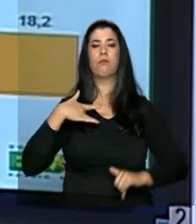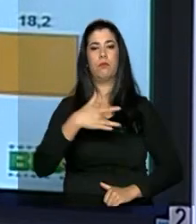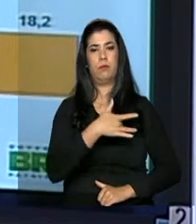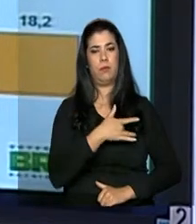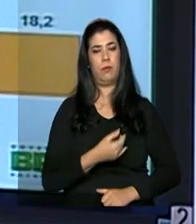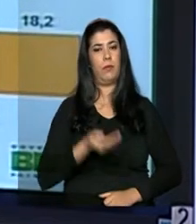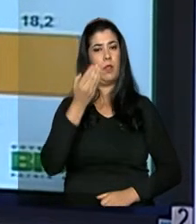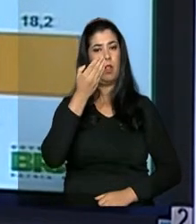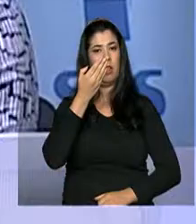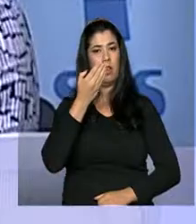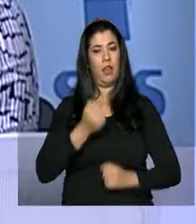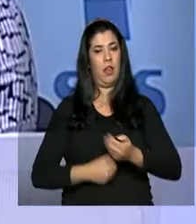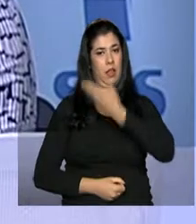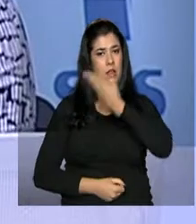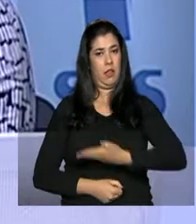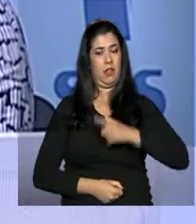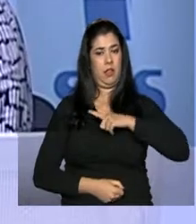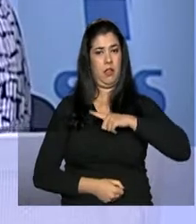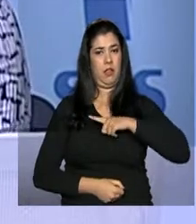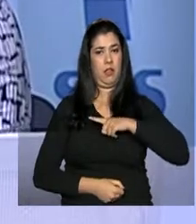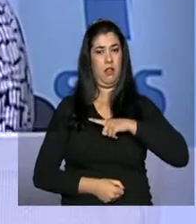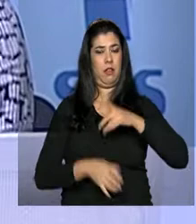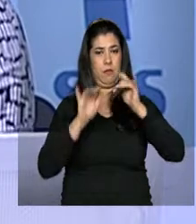dados, então, em relação ao excesso de peso.